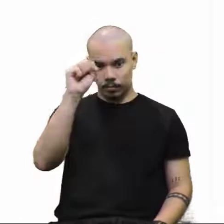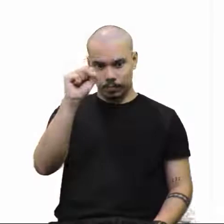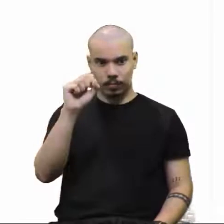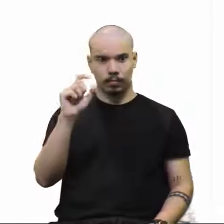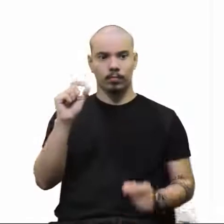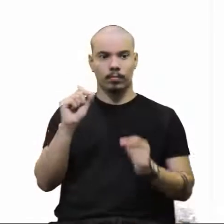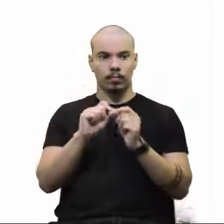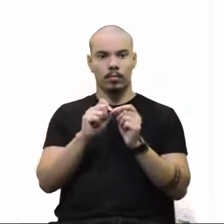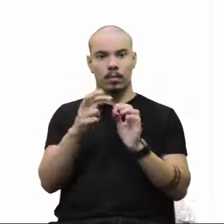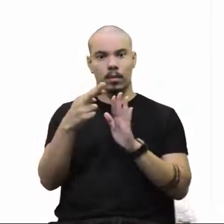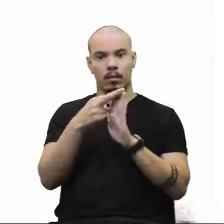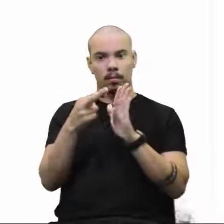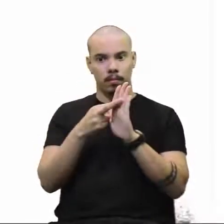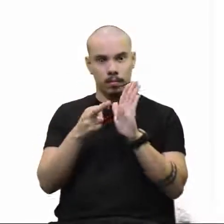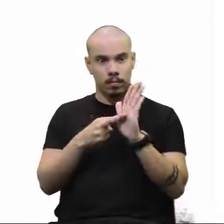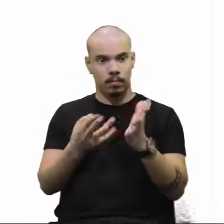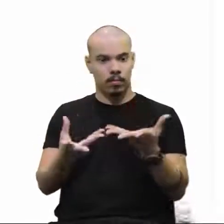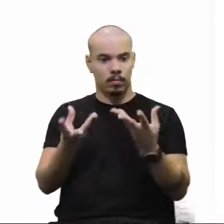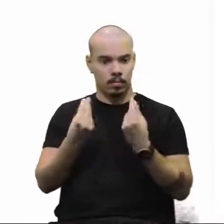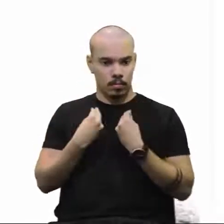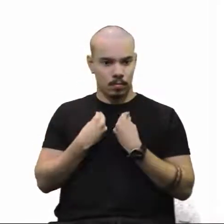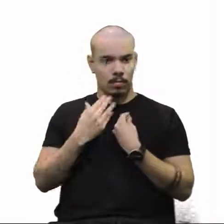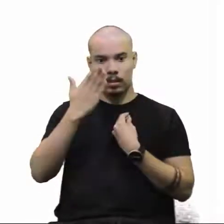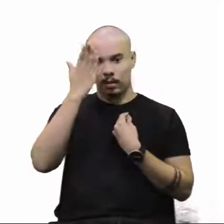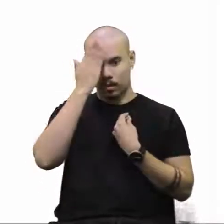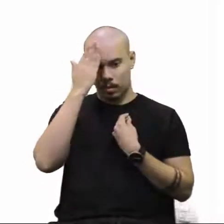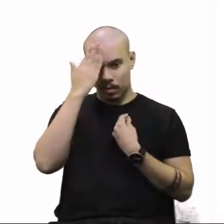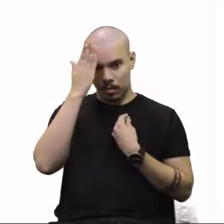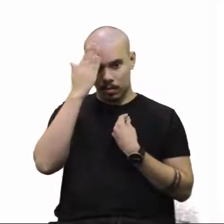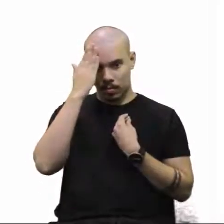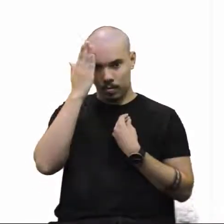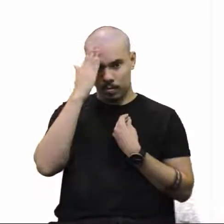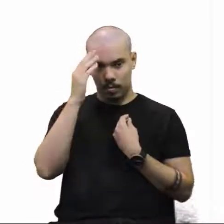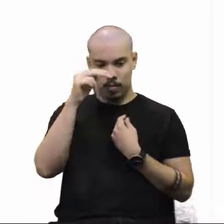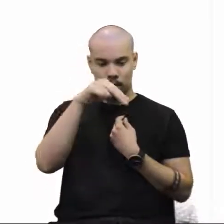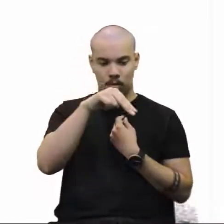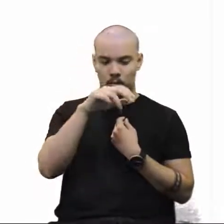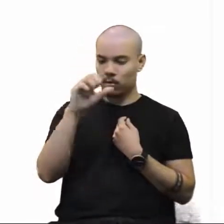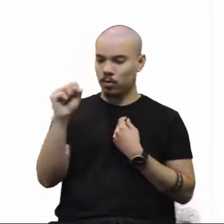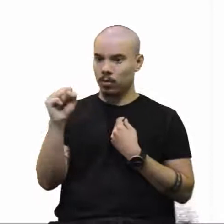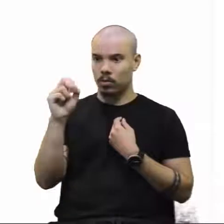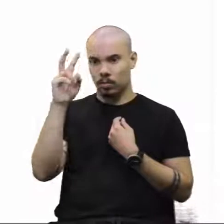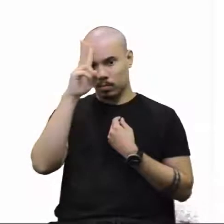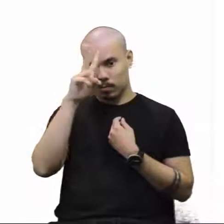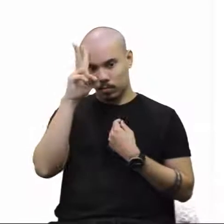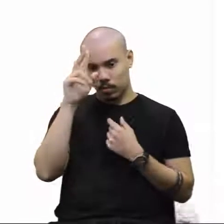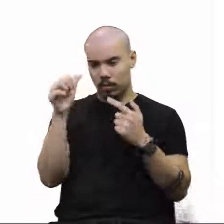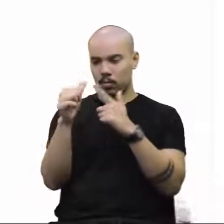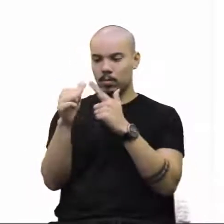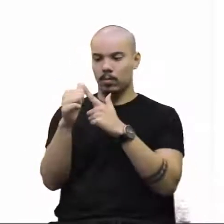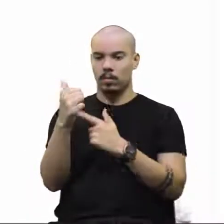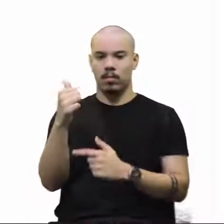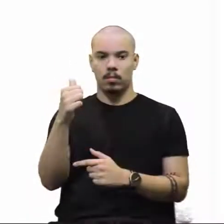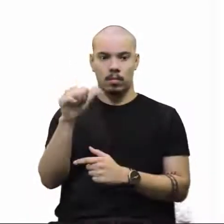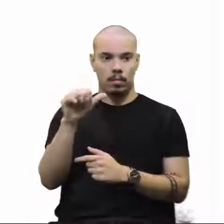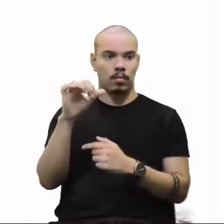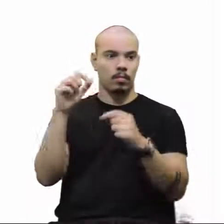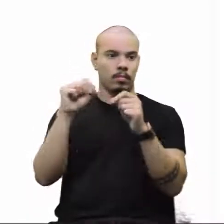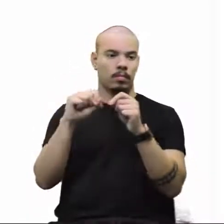mão direita só te dá o sentido do norte e sul, Isso. Lembrando que o dedão aponta para o sul, né? Você vai fazer isso.